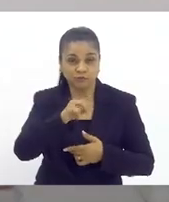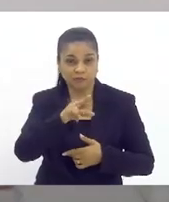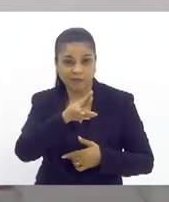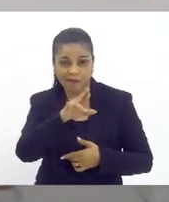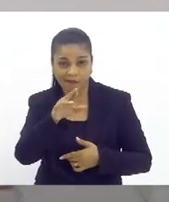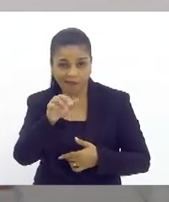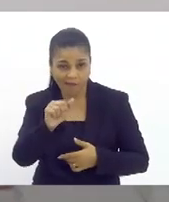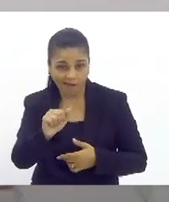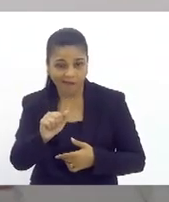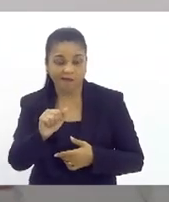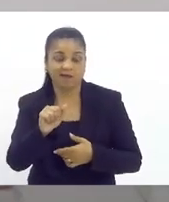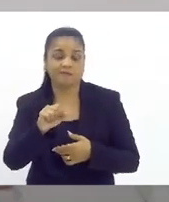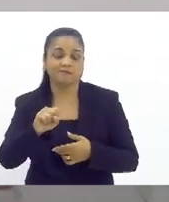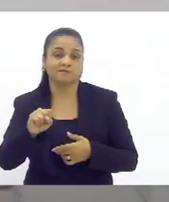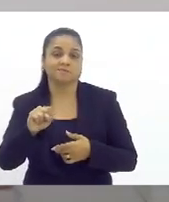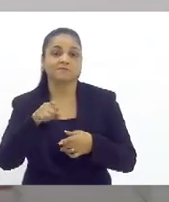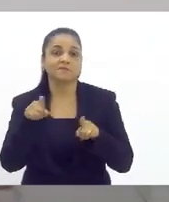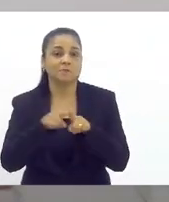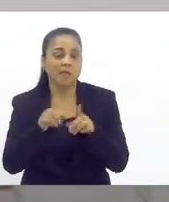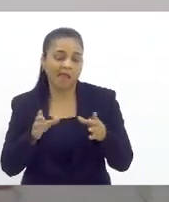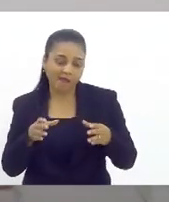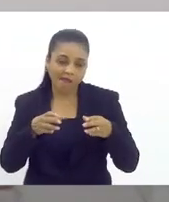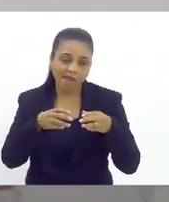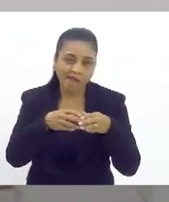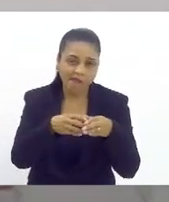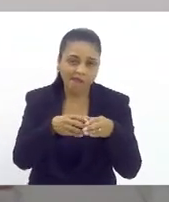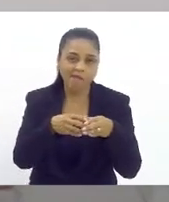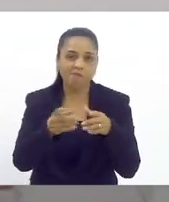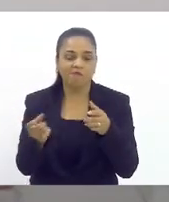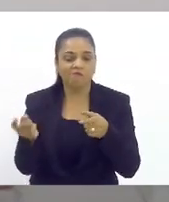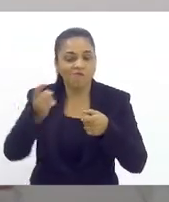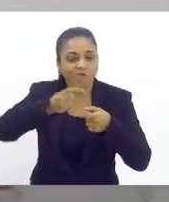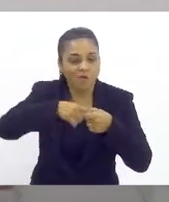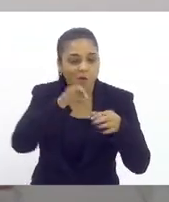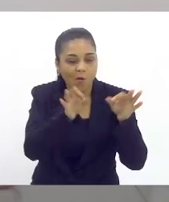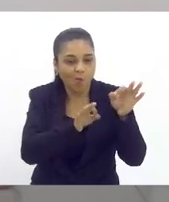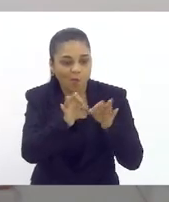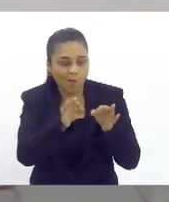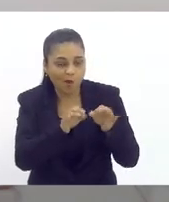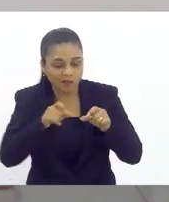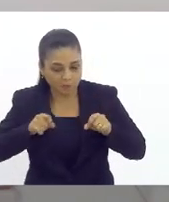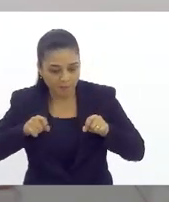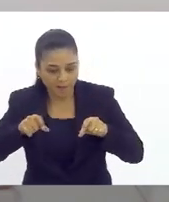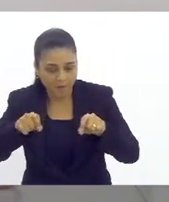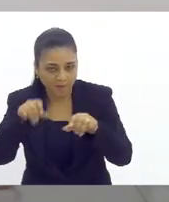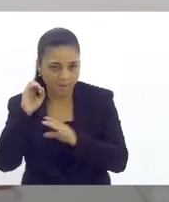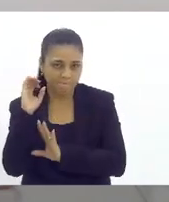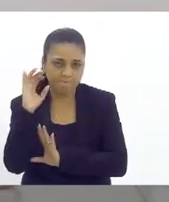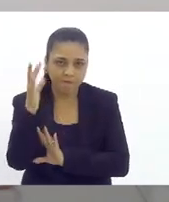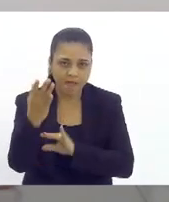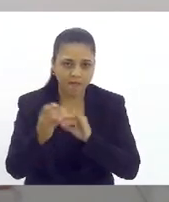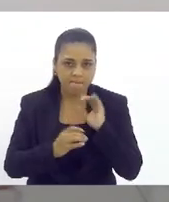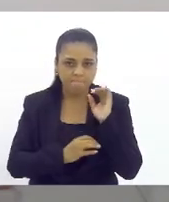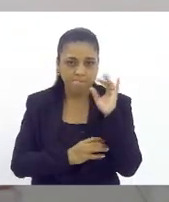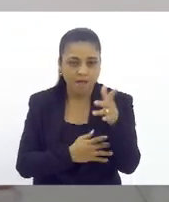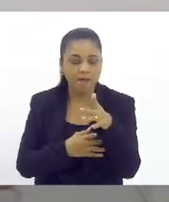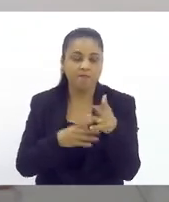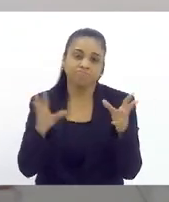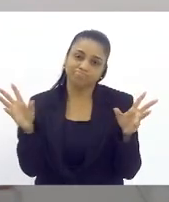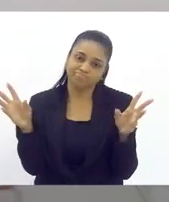outras equipes e retomar os planos municipais de restauração em suma na verdade